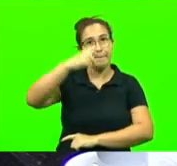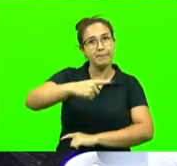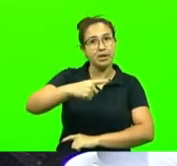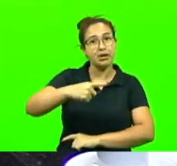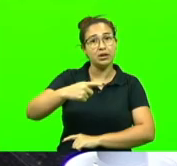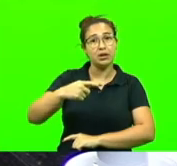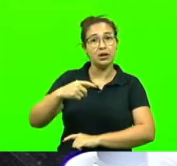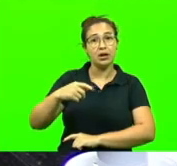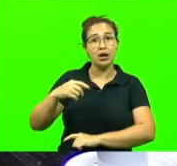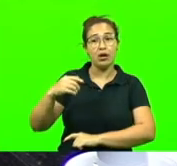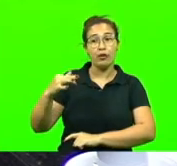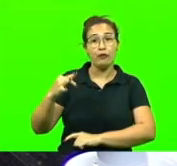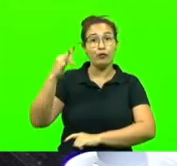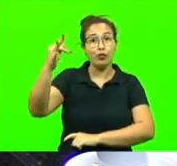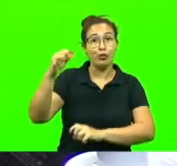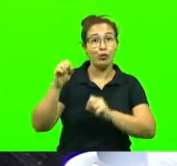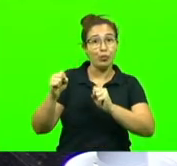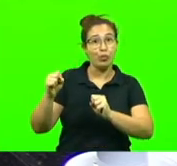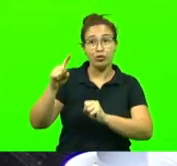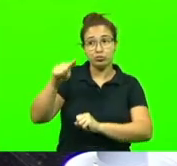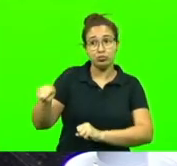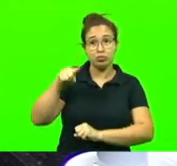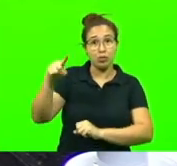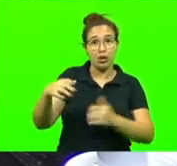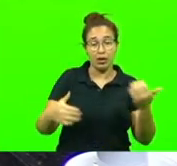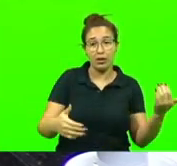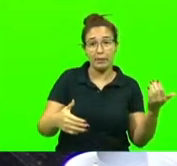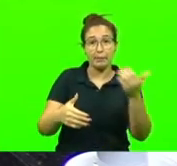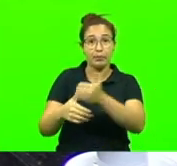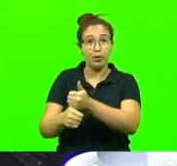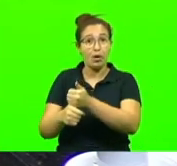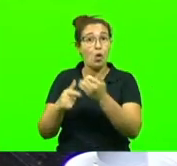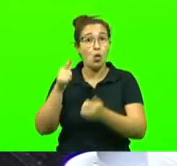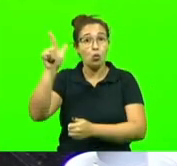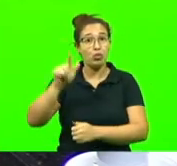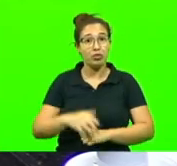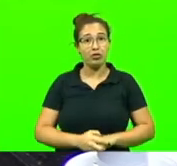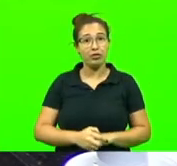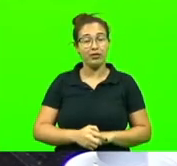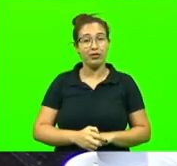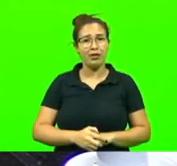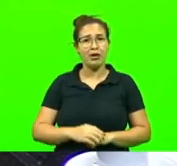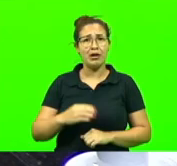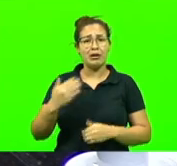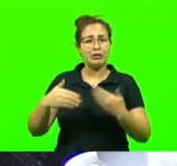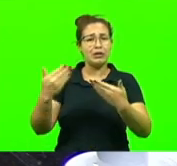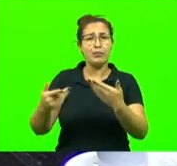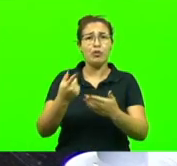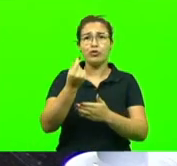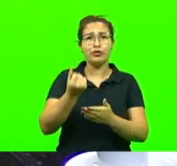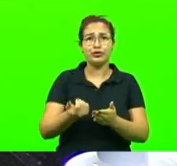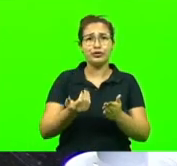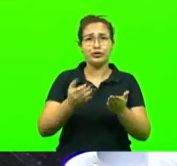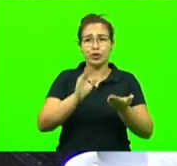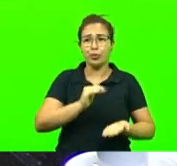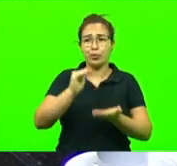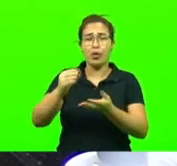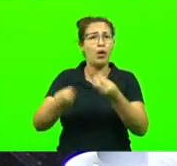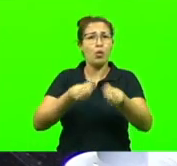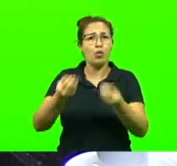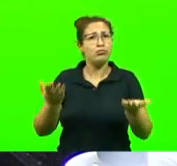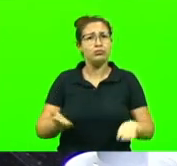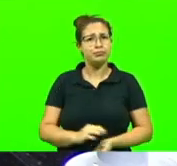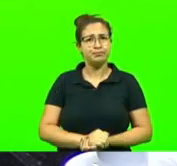mais o governador Moisés, pode ser outro mandatário. E aí, de onde virá o dinheiro? E se esse não